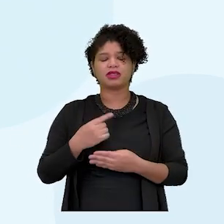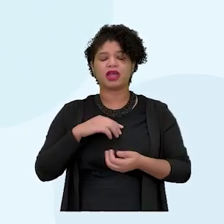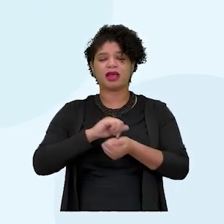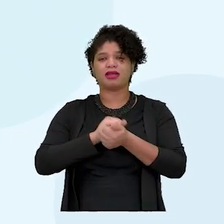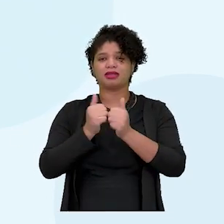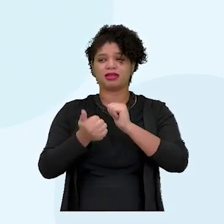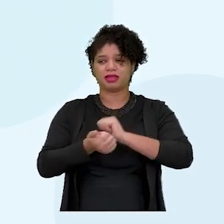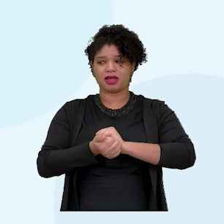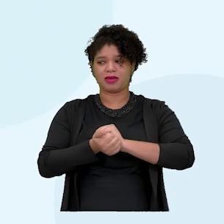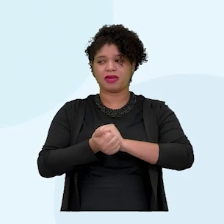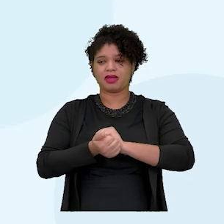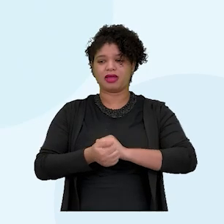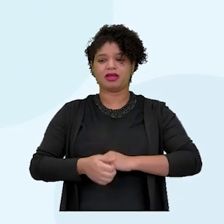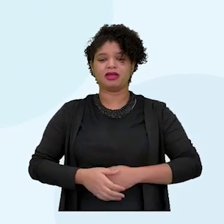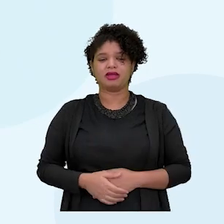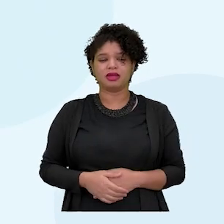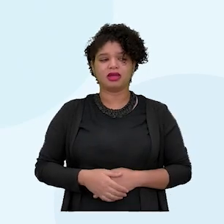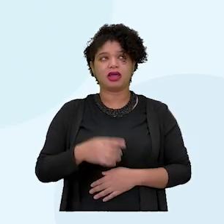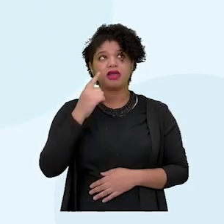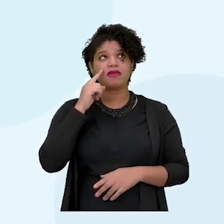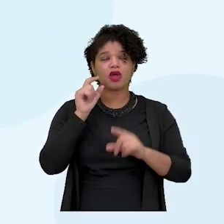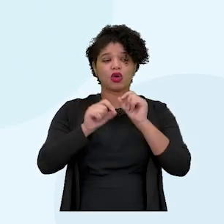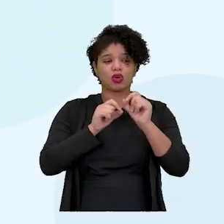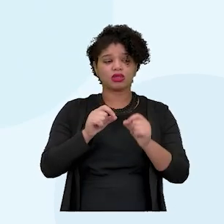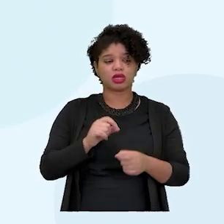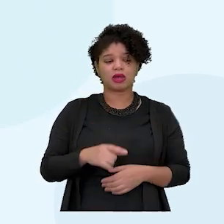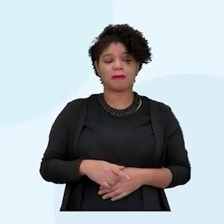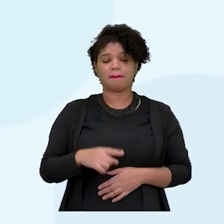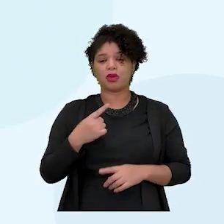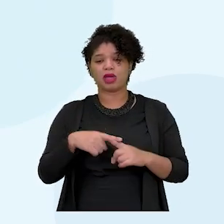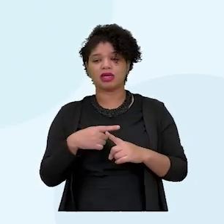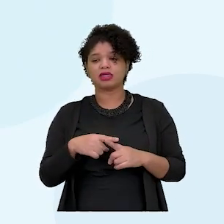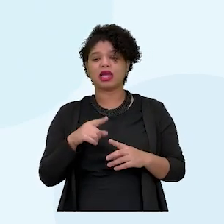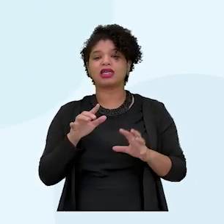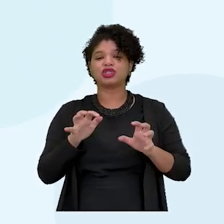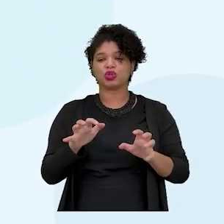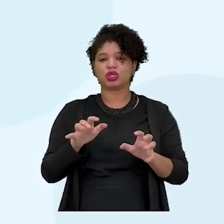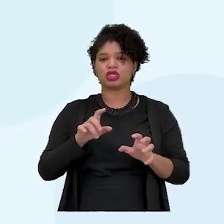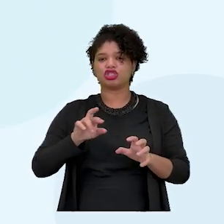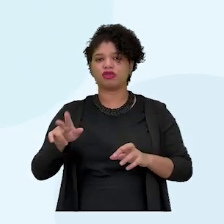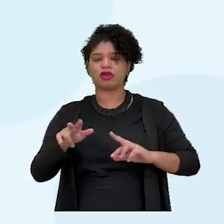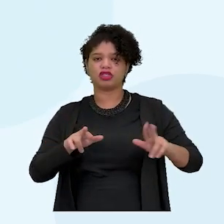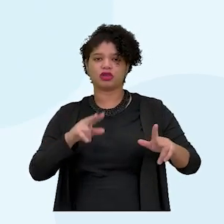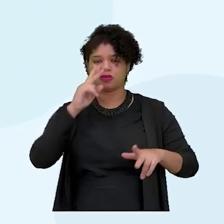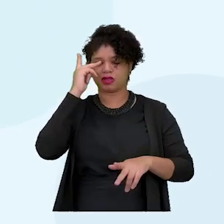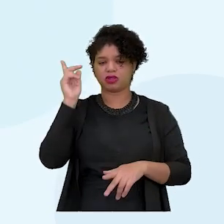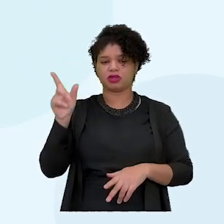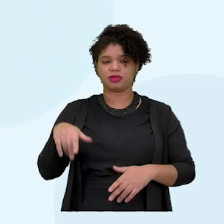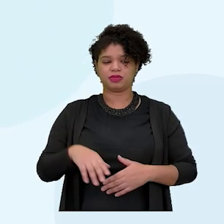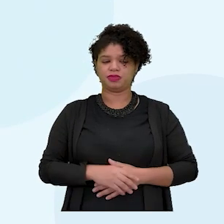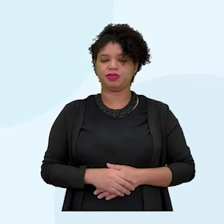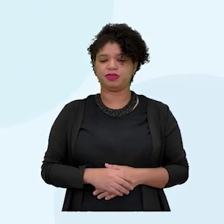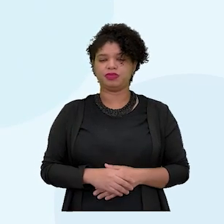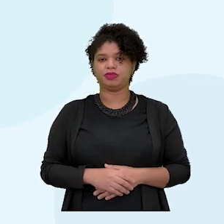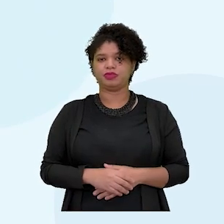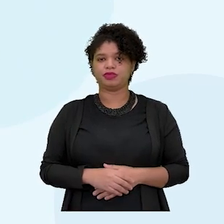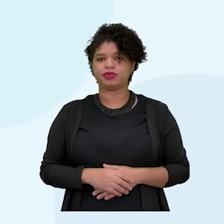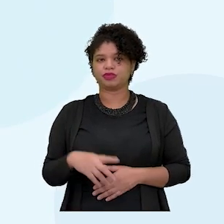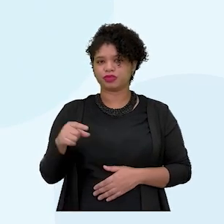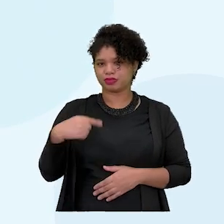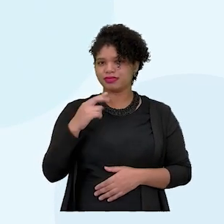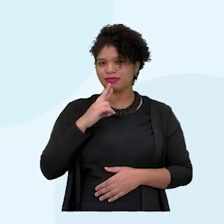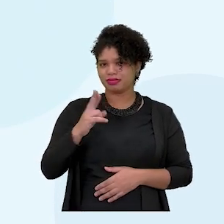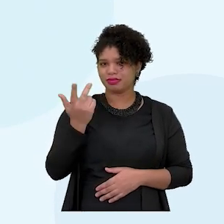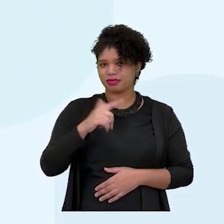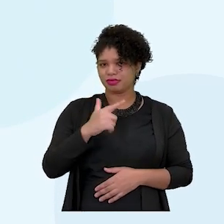diante aí do quadro que você tem, porque dependendo da sua situação, você vai ter um quadro diferente de outra pessoa. Uhum. Então, a gente poderia